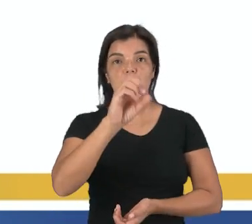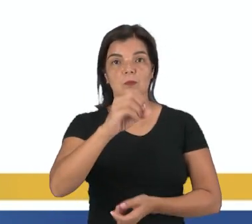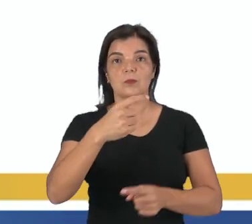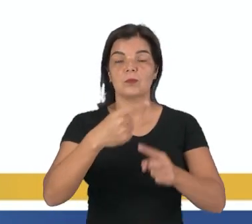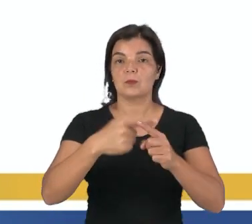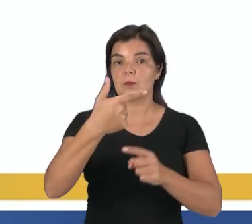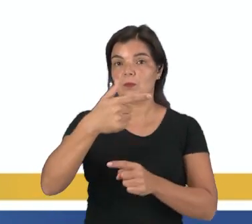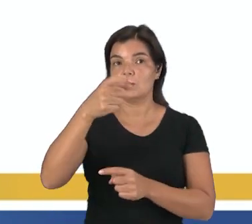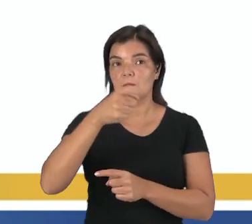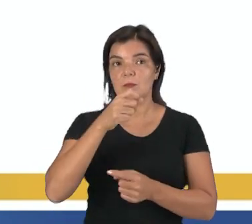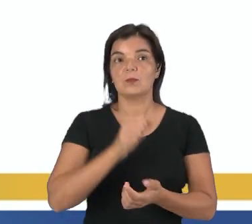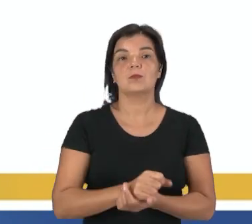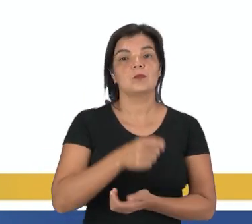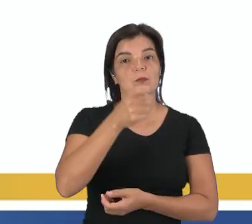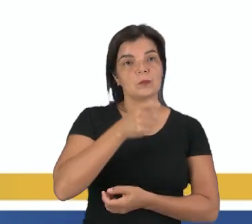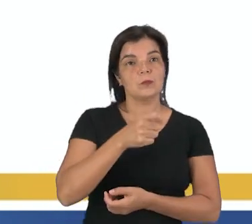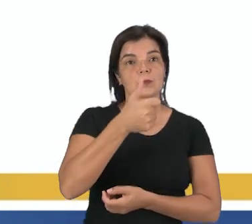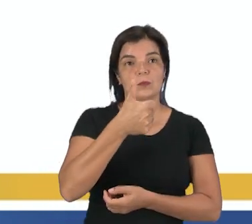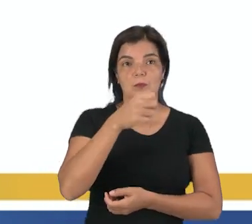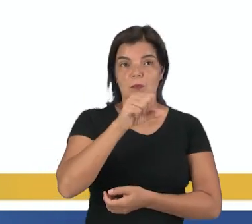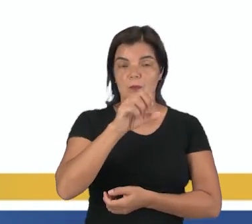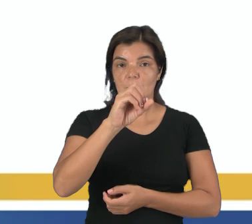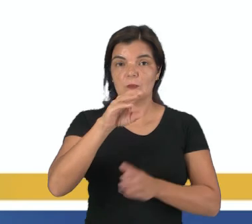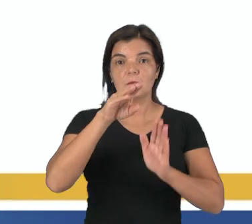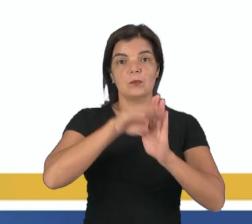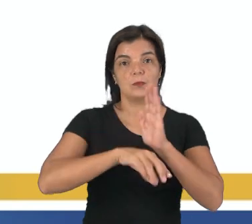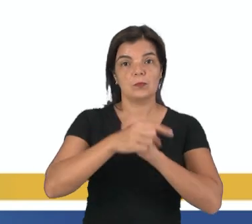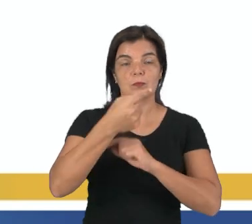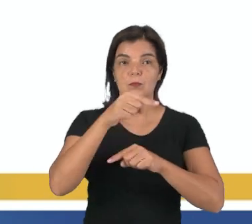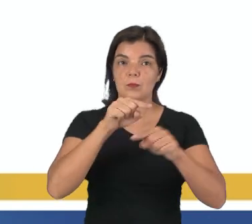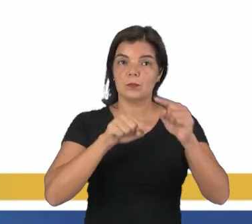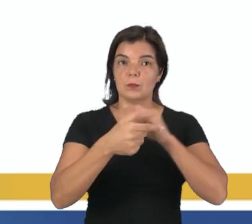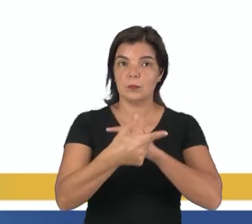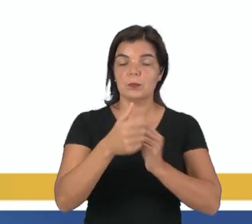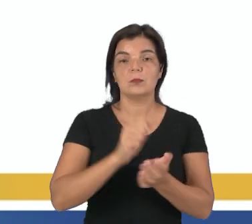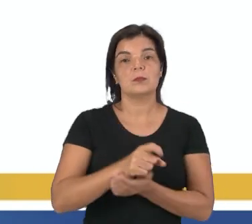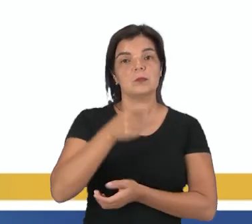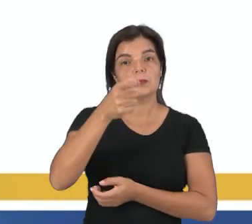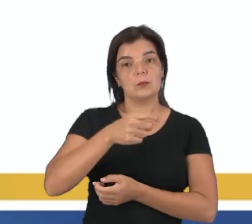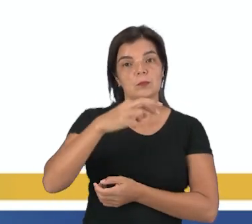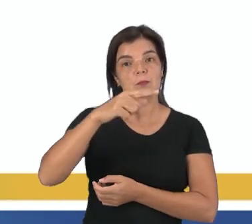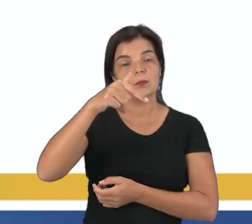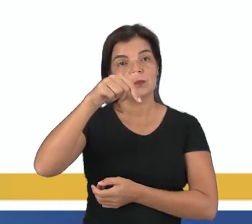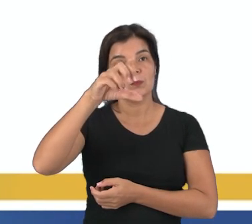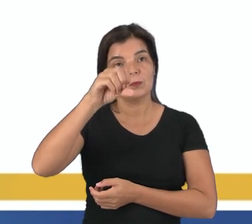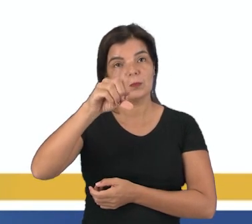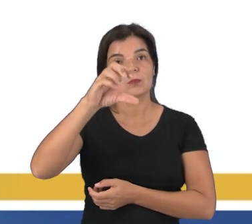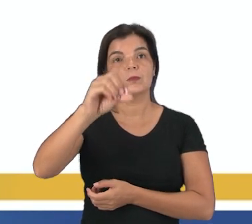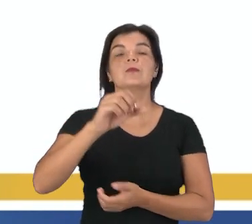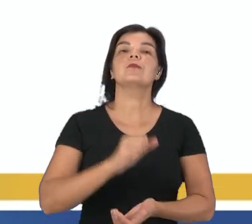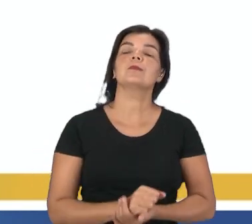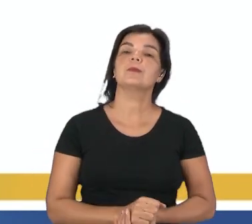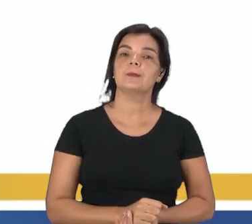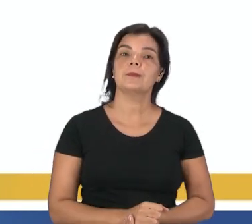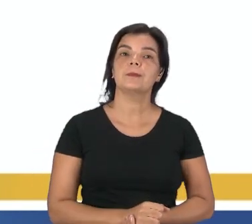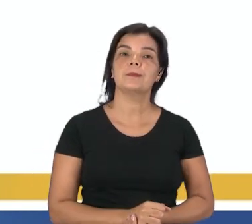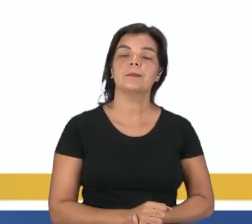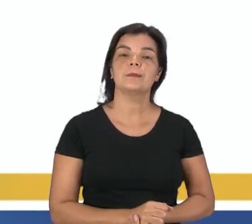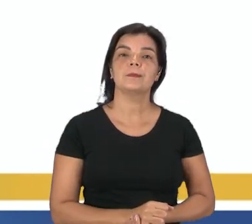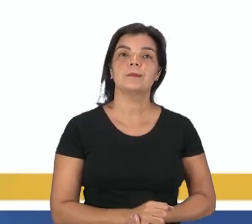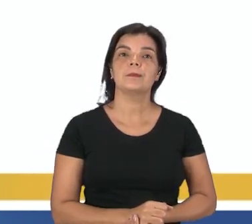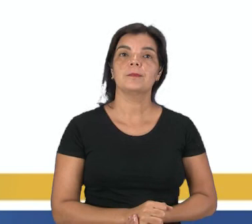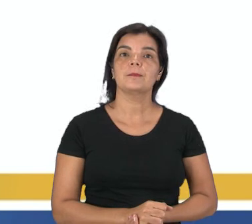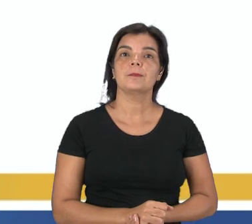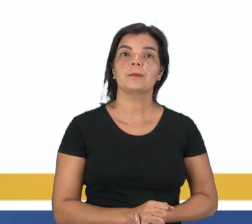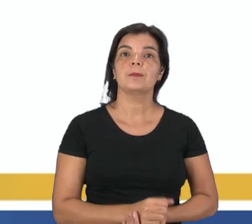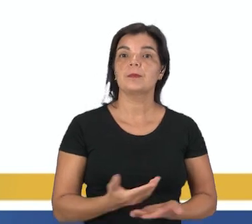180 vai ser igual a 2x. Então, x vai ser igual a 180 dividido por 2. X vai ser igual a 90, né? Então, ele está numa velocidade de 90